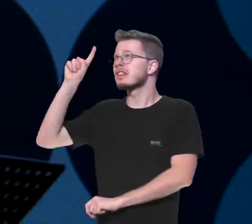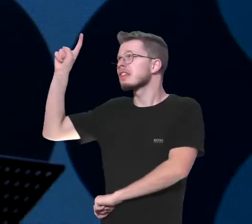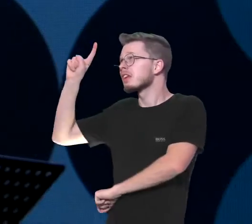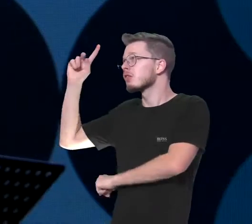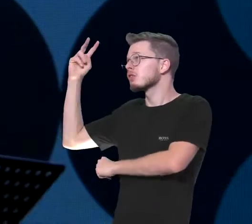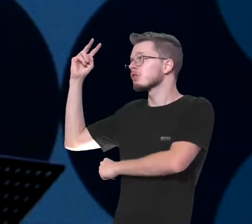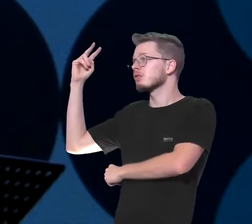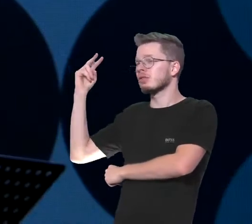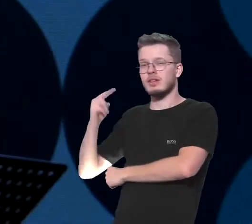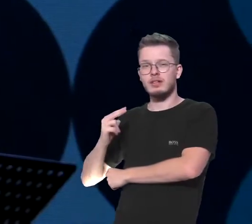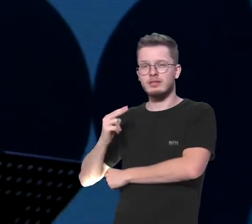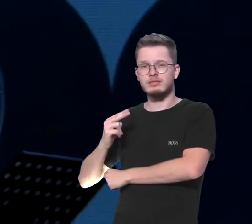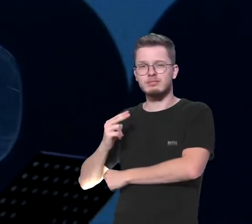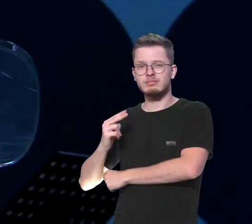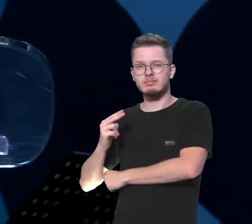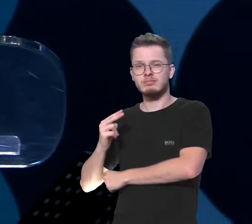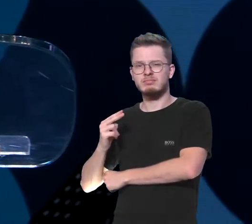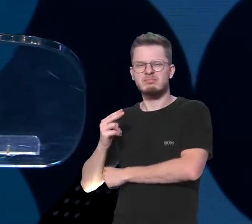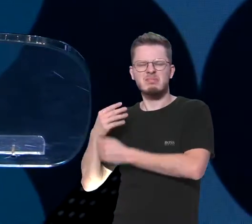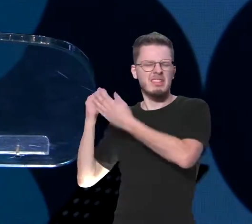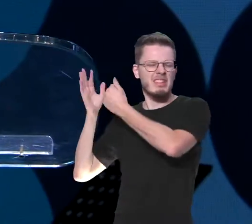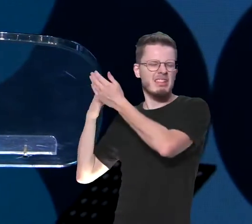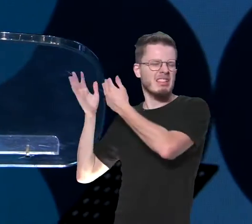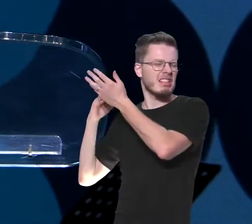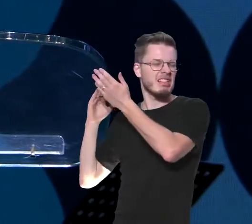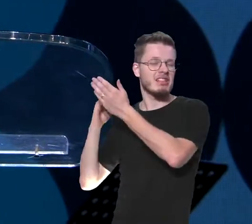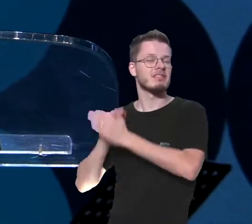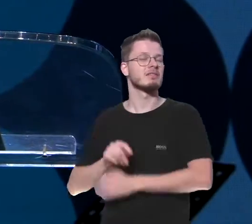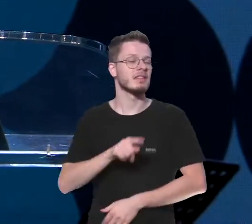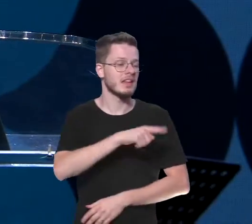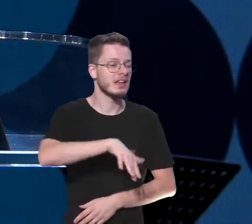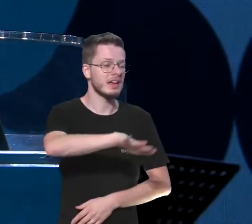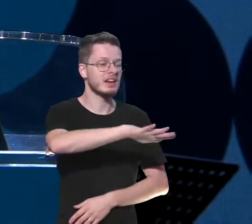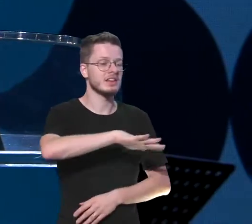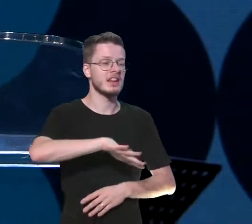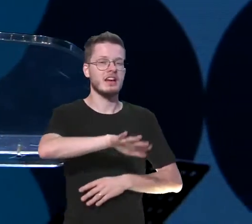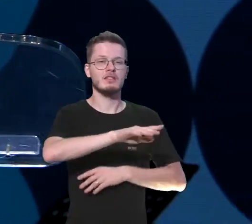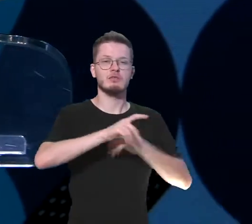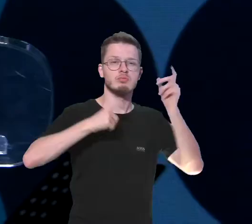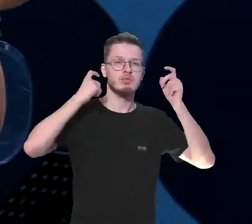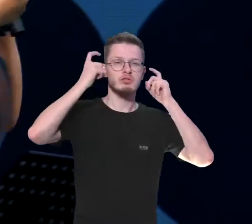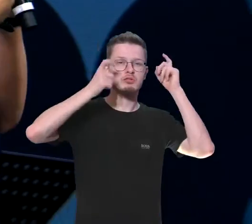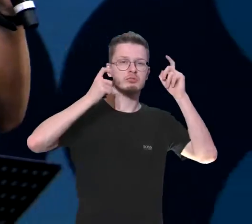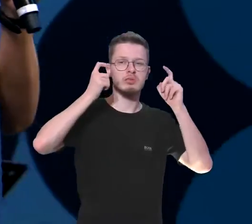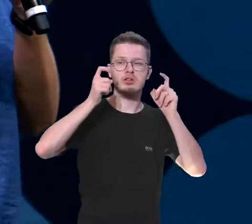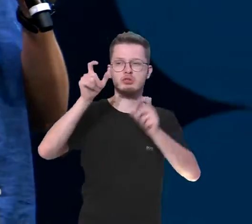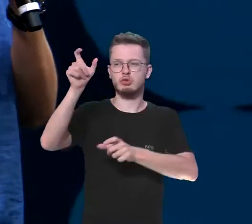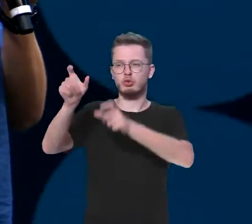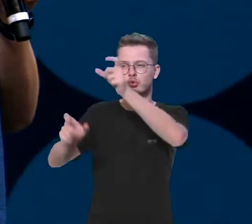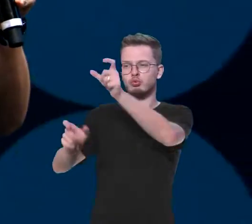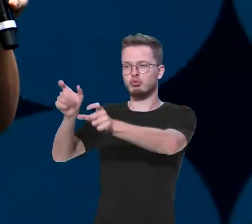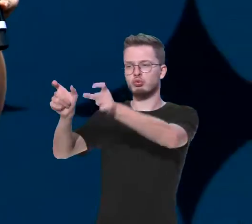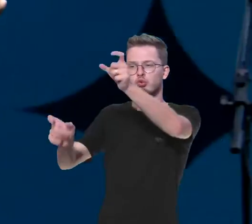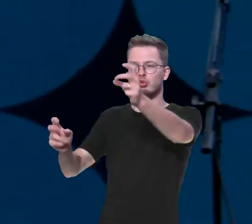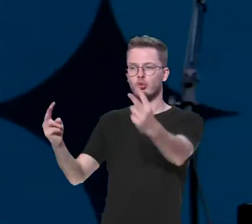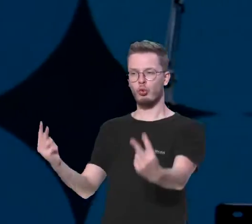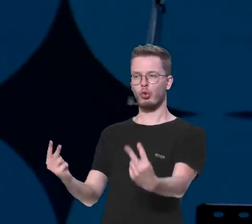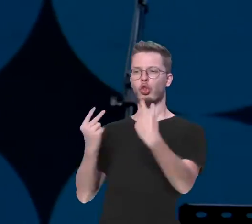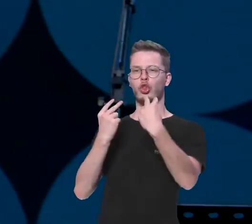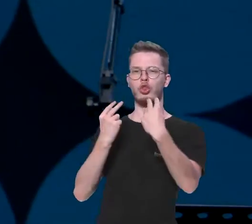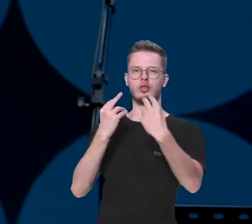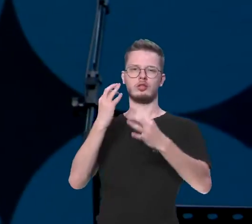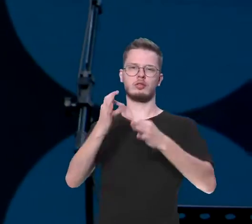estavam preocupados com o julgamento dos outros. Não importava o que Deus via dentro do coração